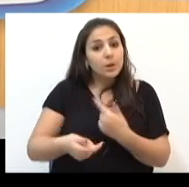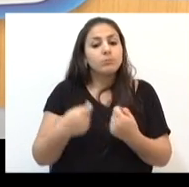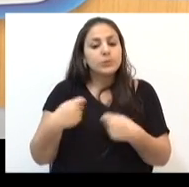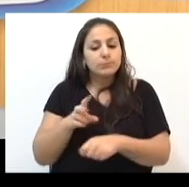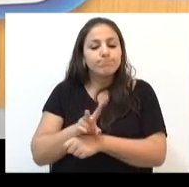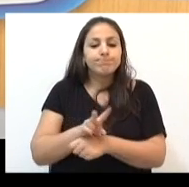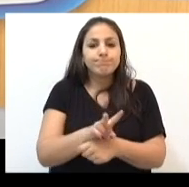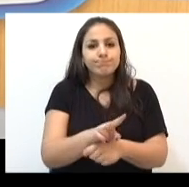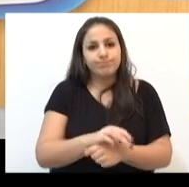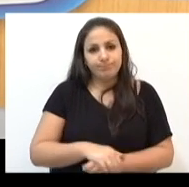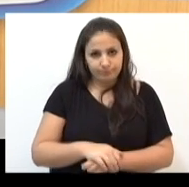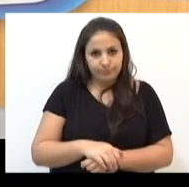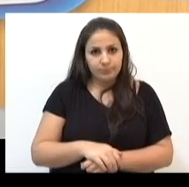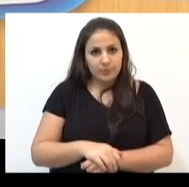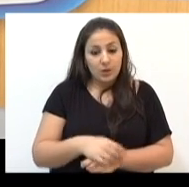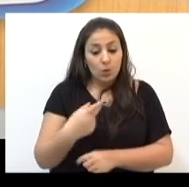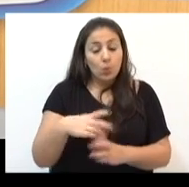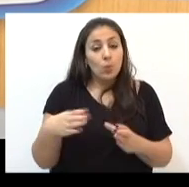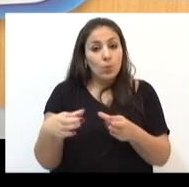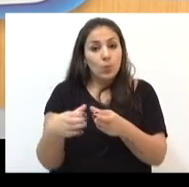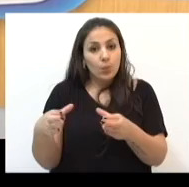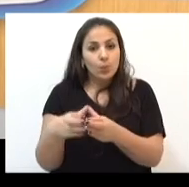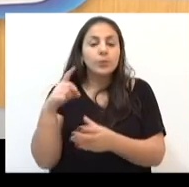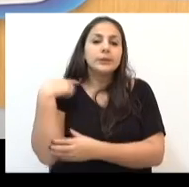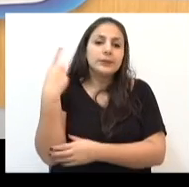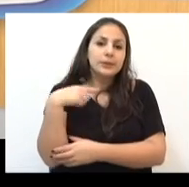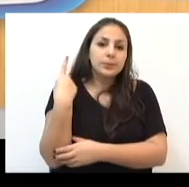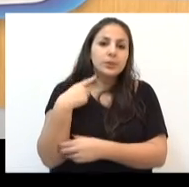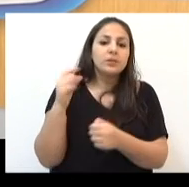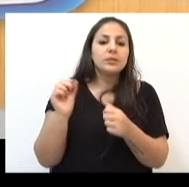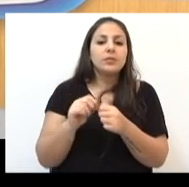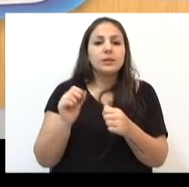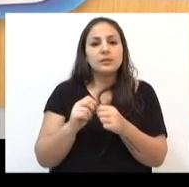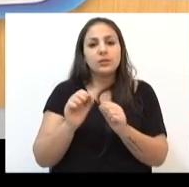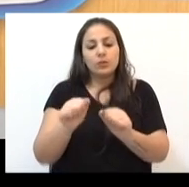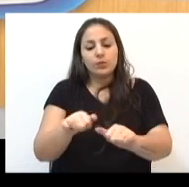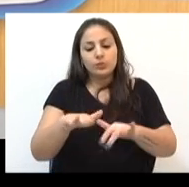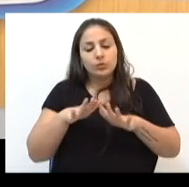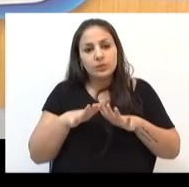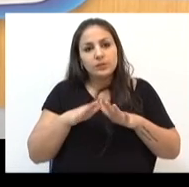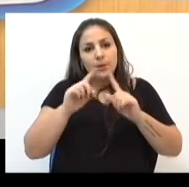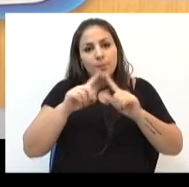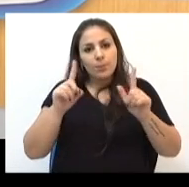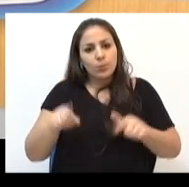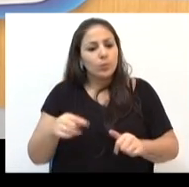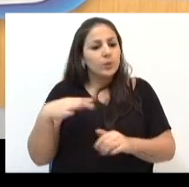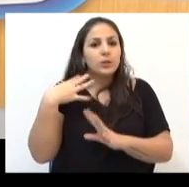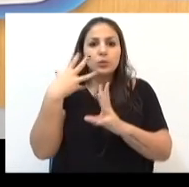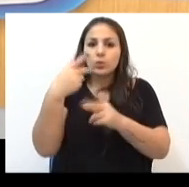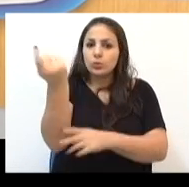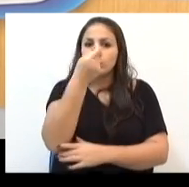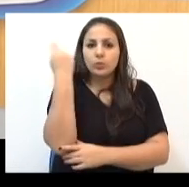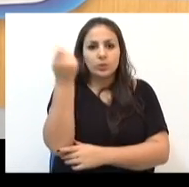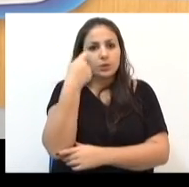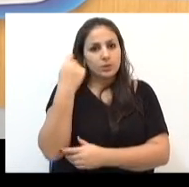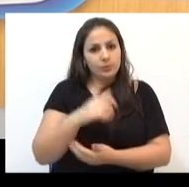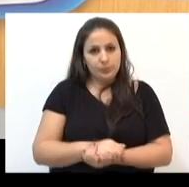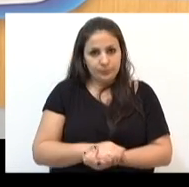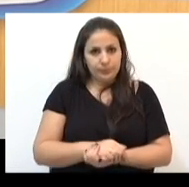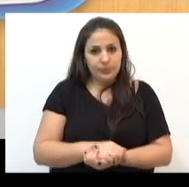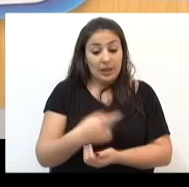ser fiscalizado. Um grupo de deputados está promovendo audiências públicas em todo o Rio Grande do